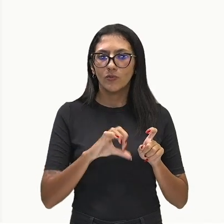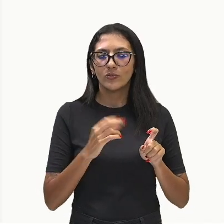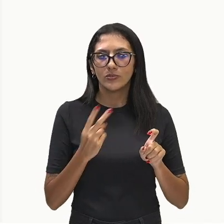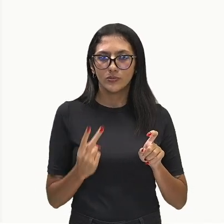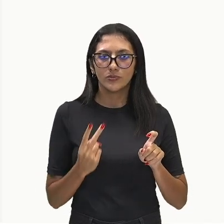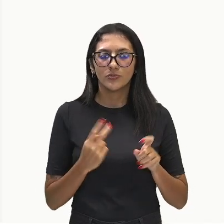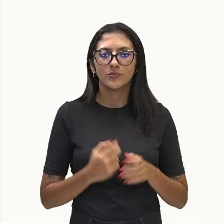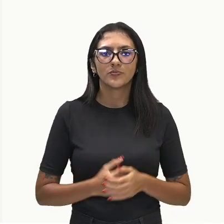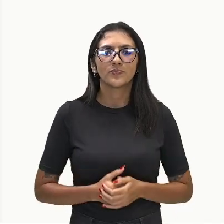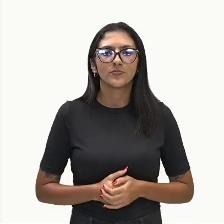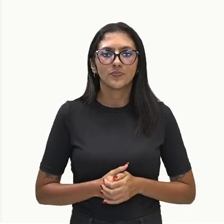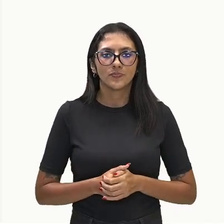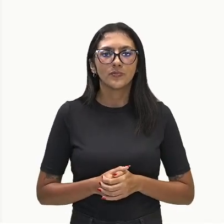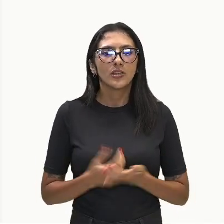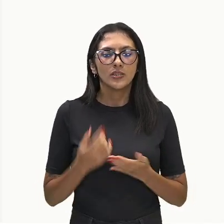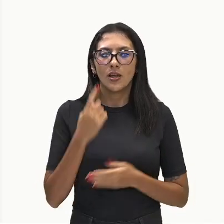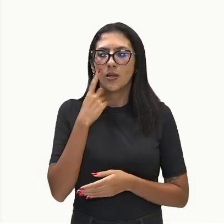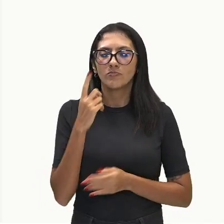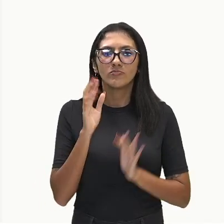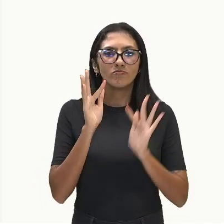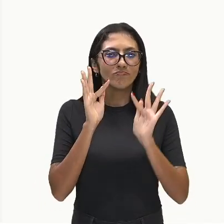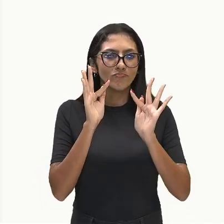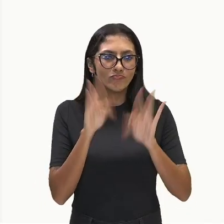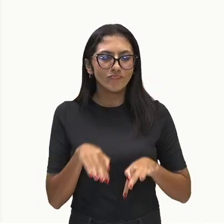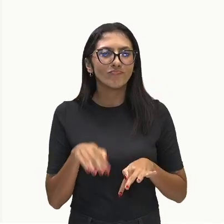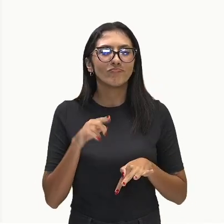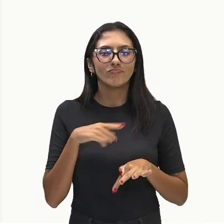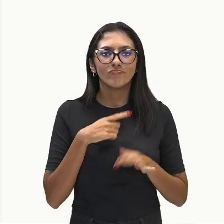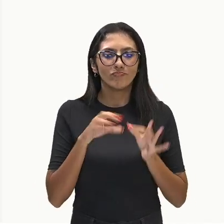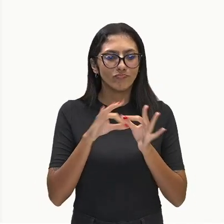6,92. E aí, concluímos